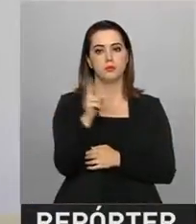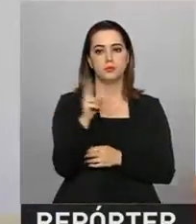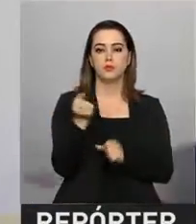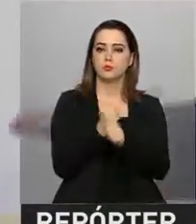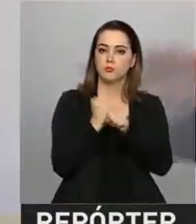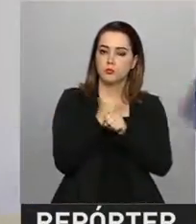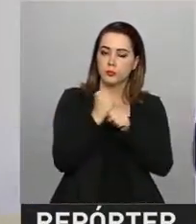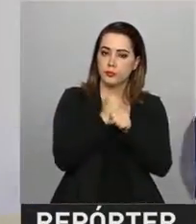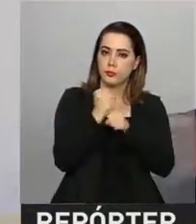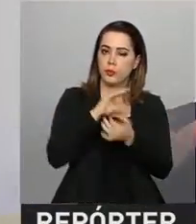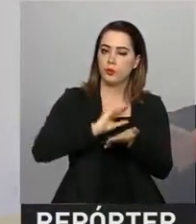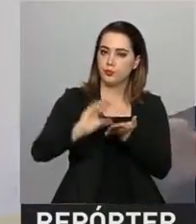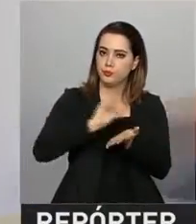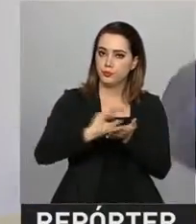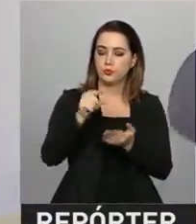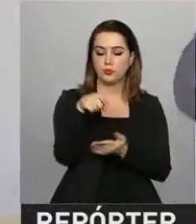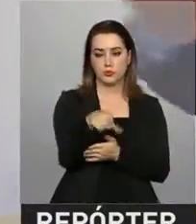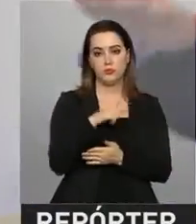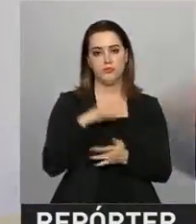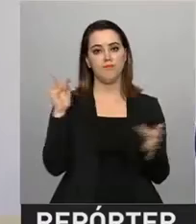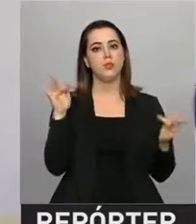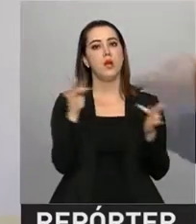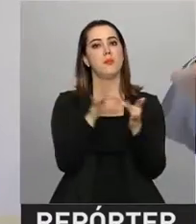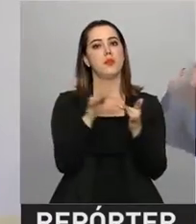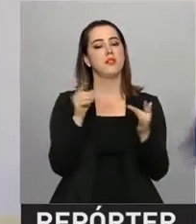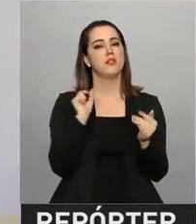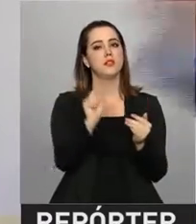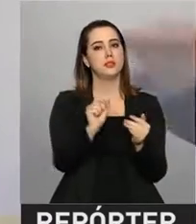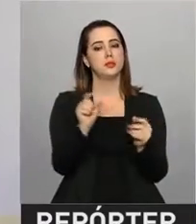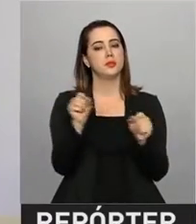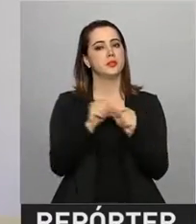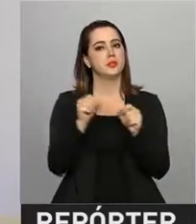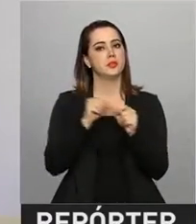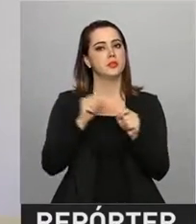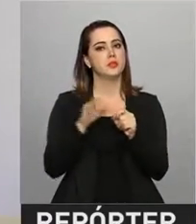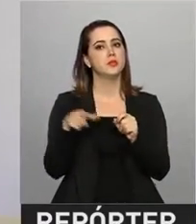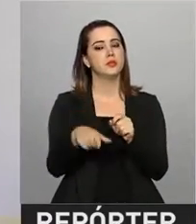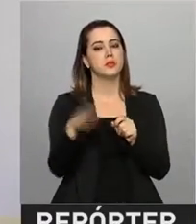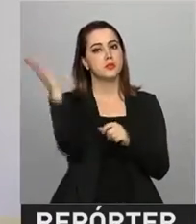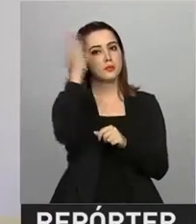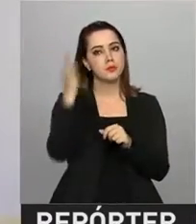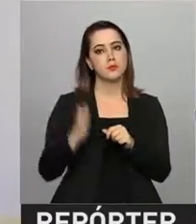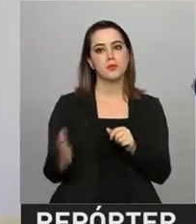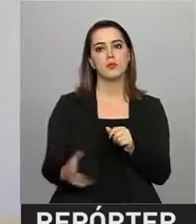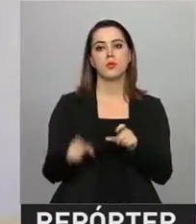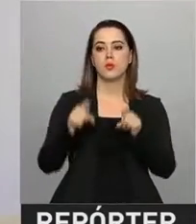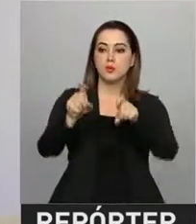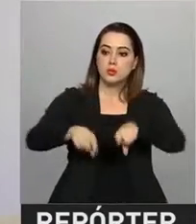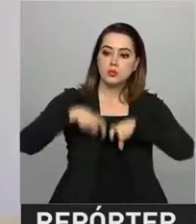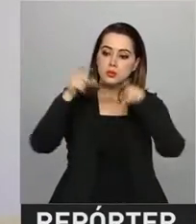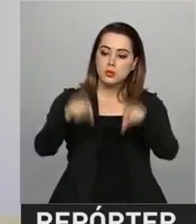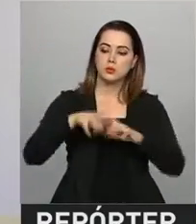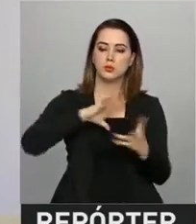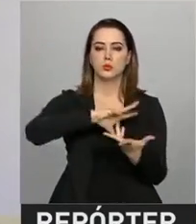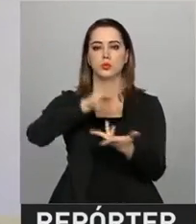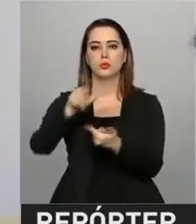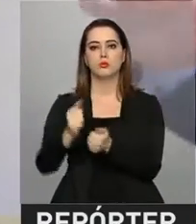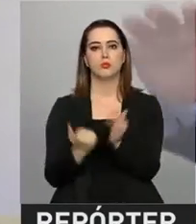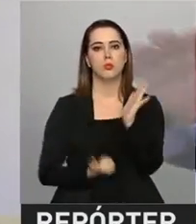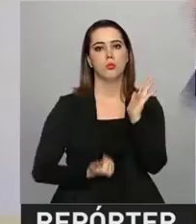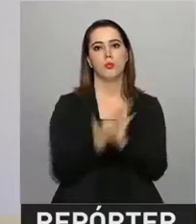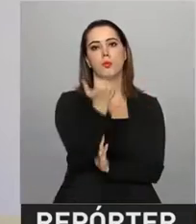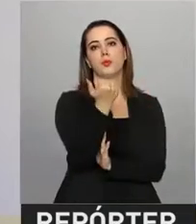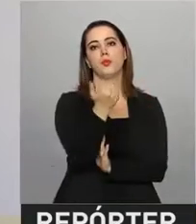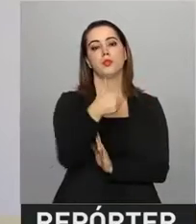ministro blairo maggi afirma que a meta é fazer com que a participação do brasil no comércio agrícola mundial cresça de